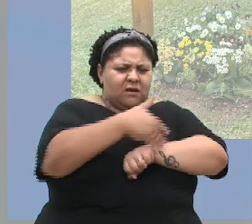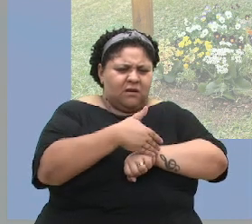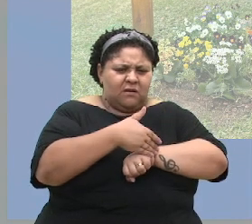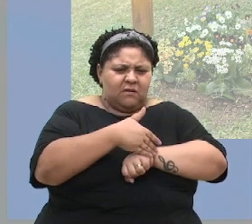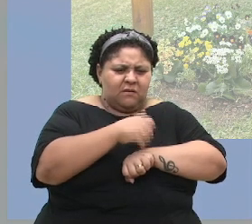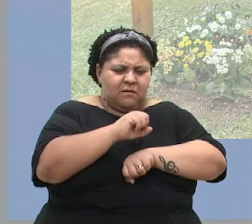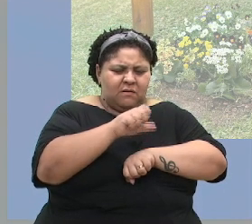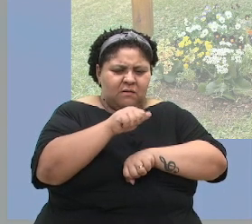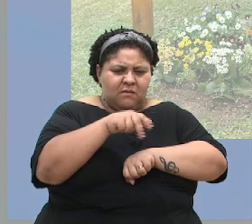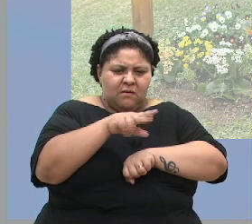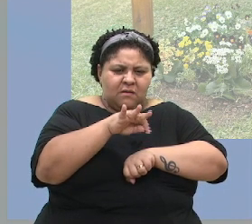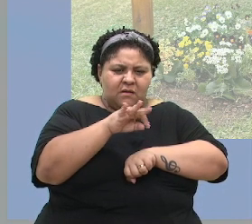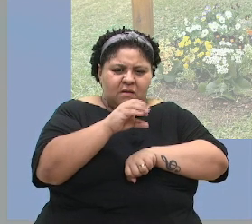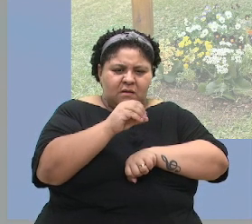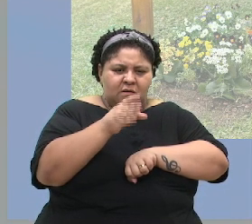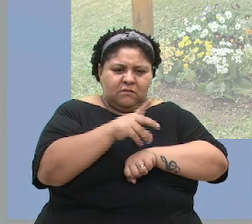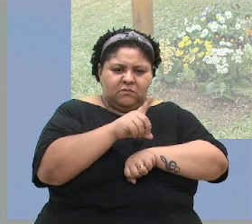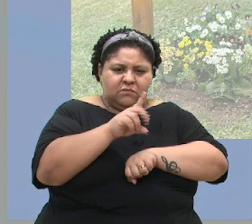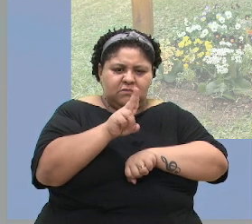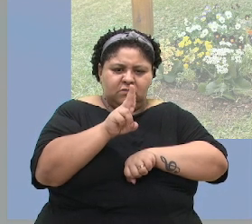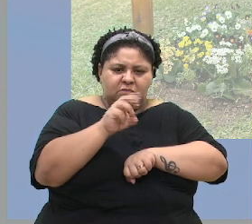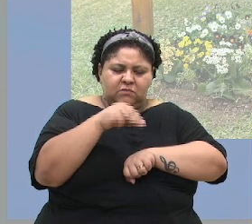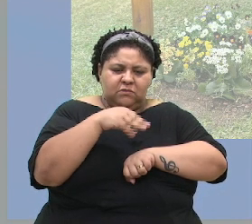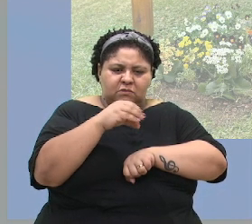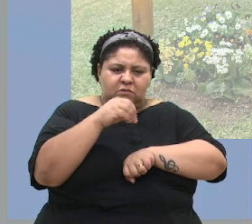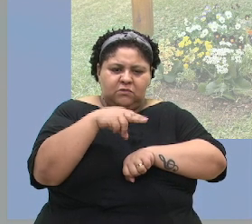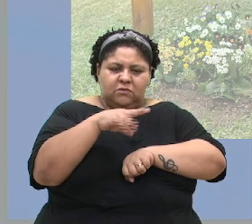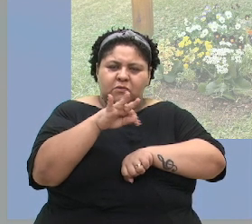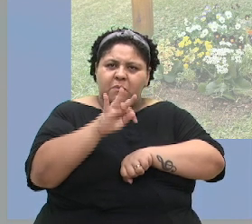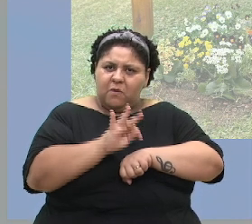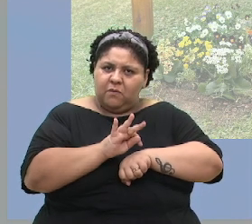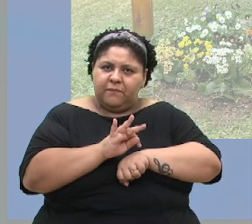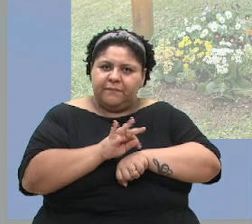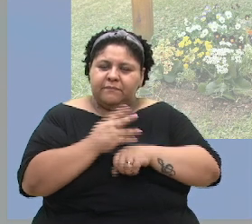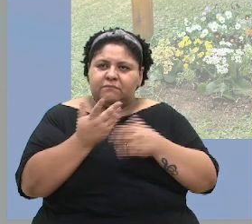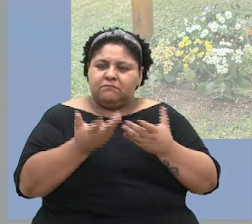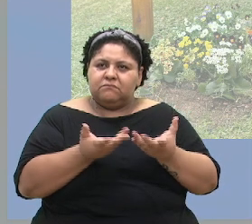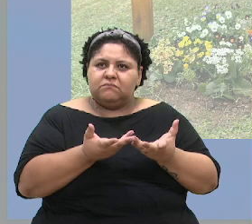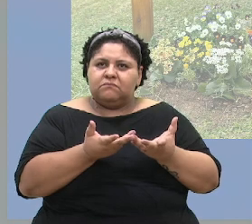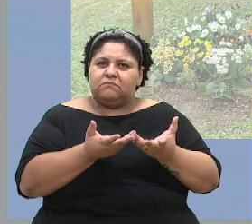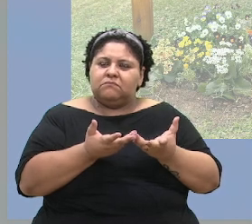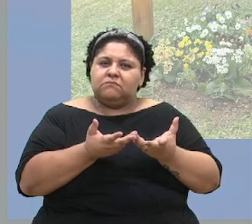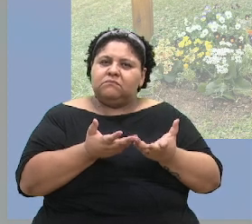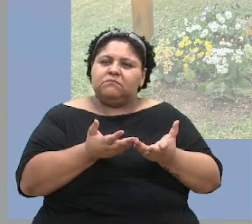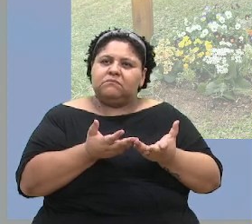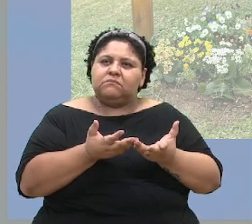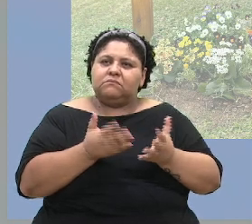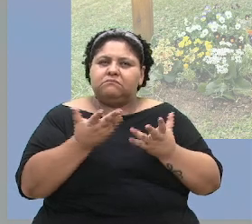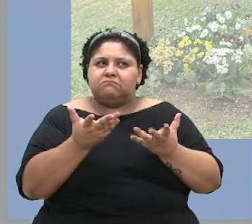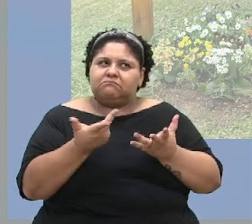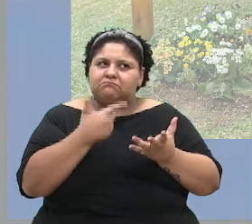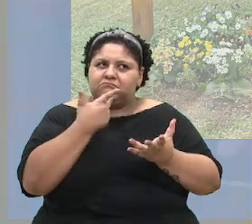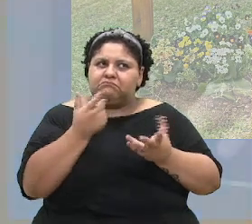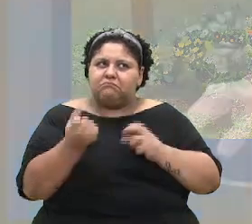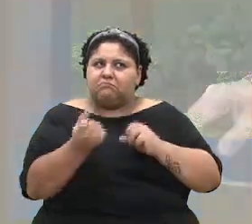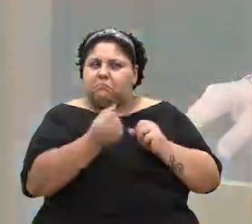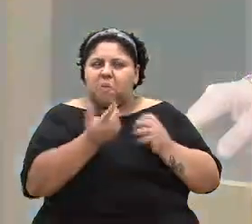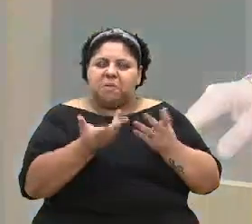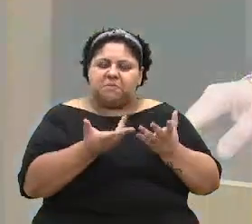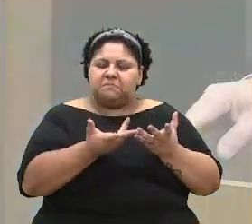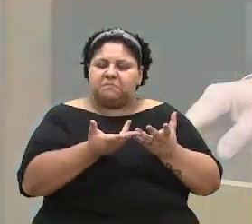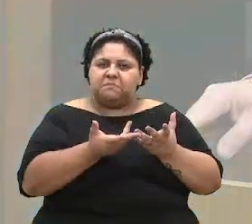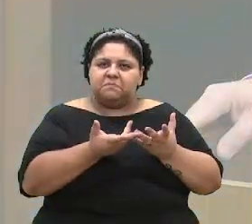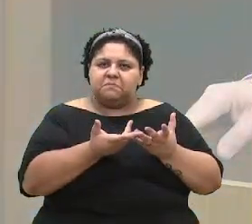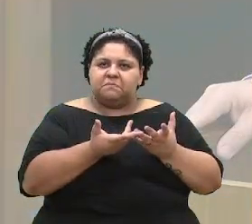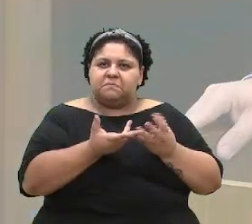Santos Dumont, né? Bem no bairro Exposição, e que, vamos dizer assim, possibilitou que